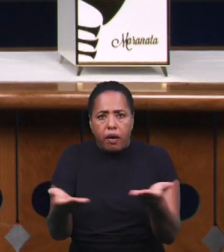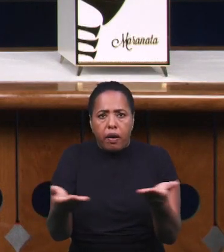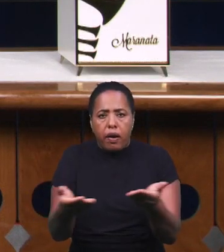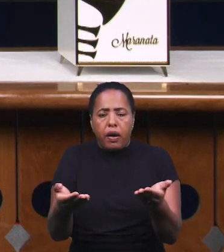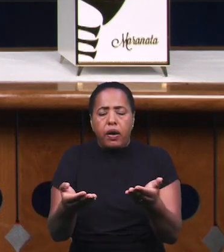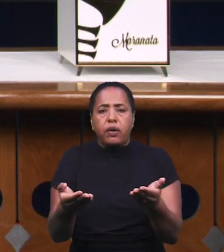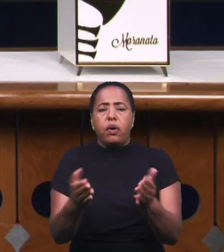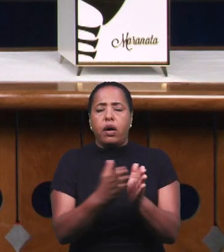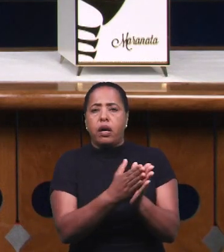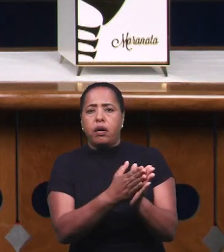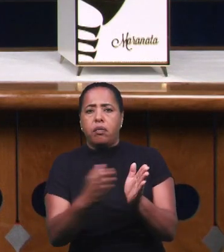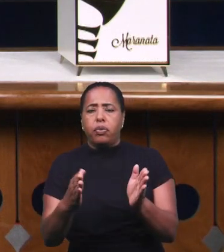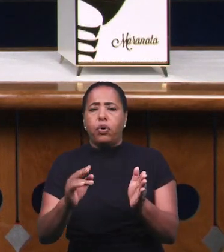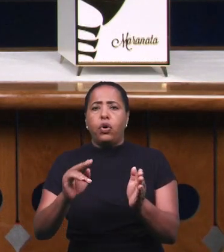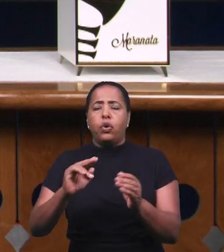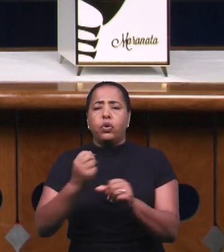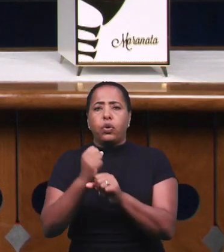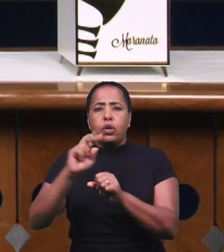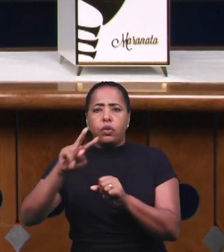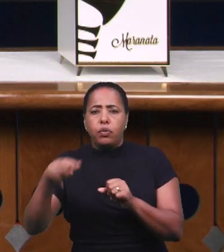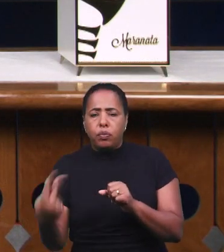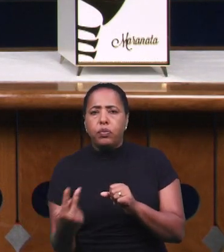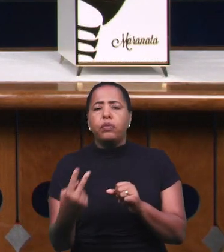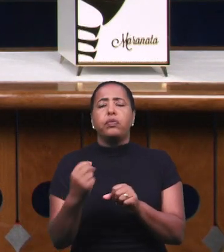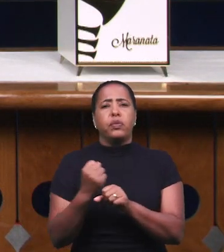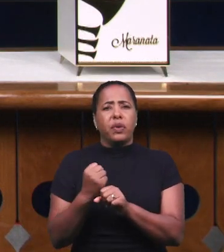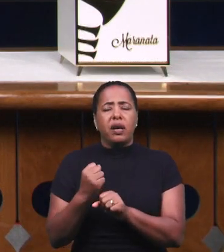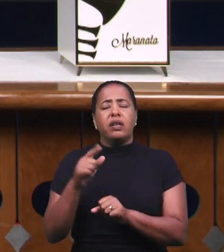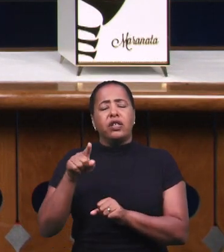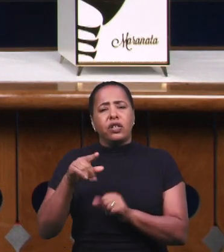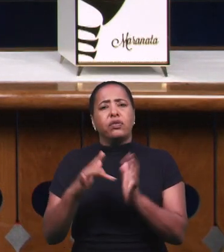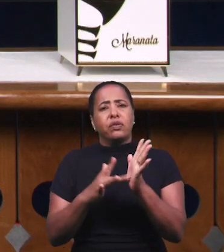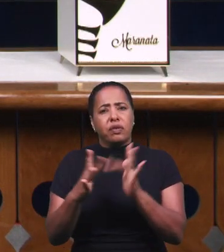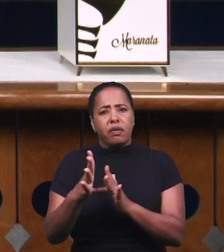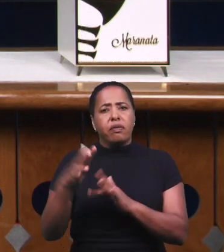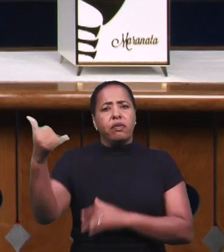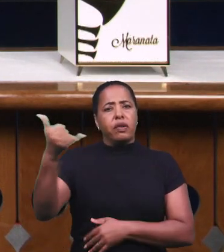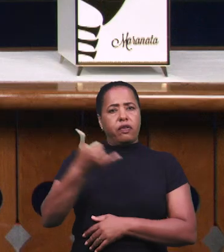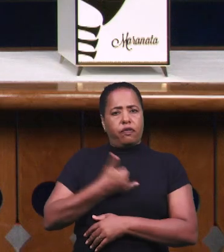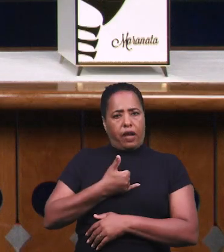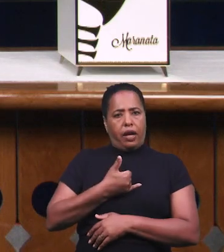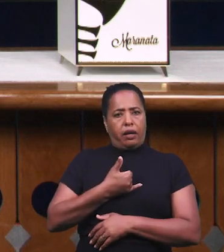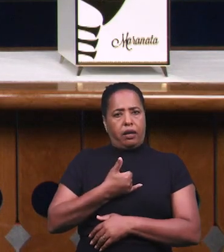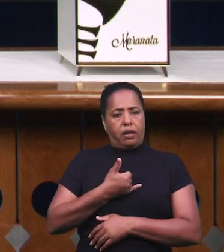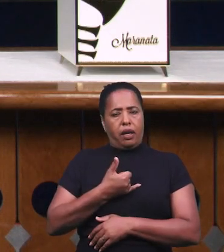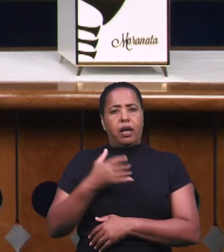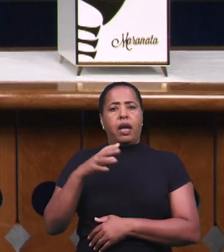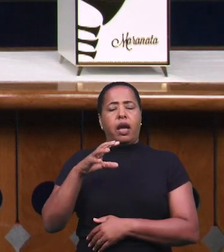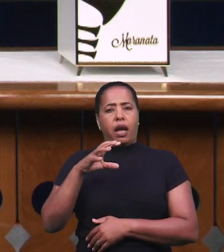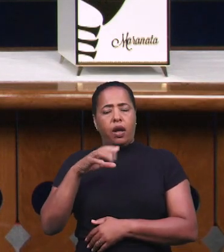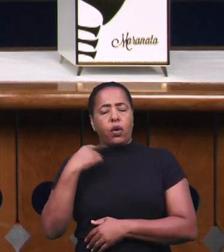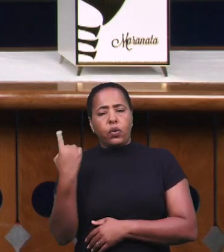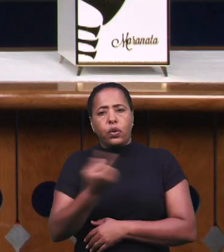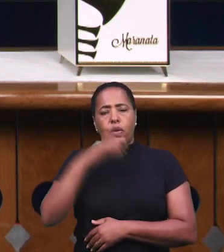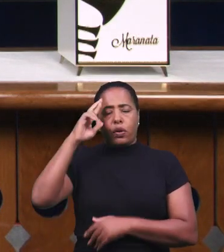está vivo, Ele está falando conosco, Ele é o nosso Rei, Ele é o nosso Senhor, Ele é o nosso